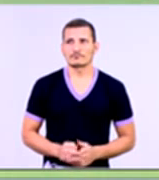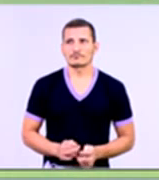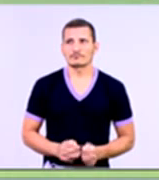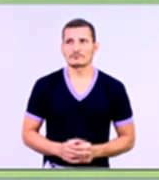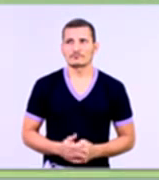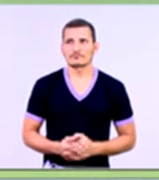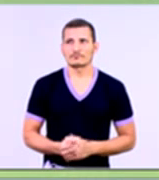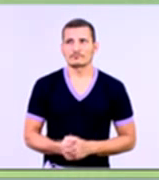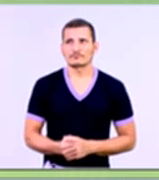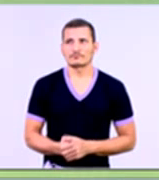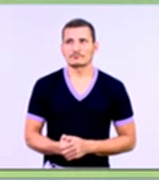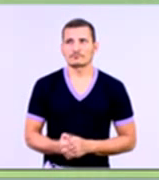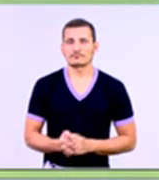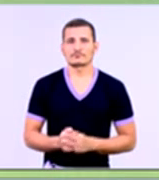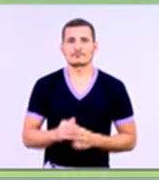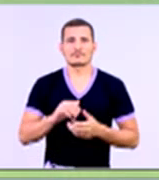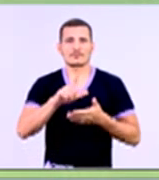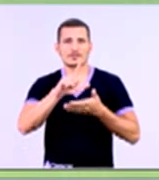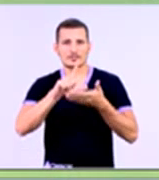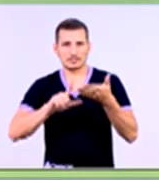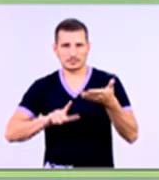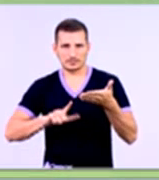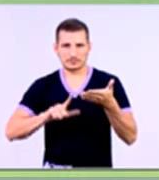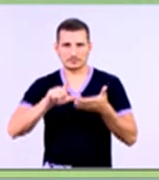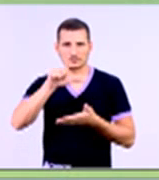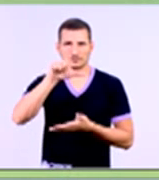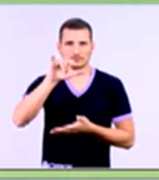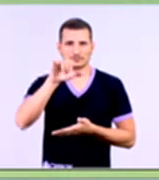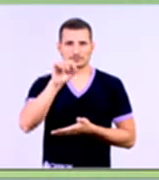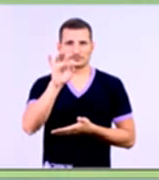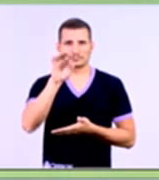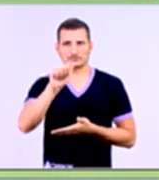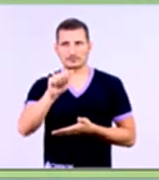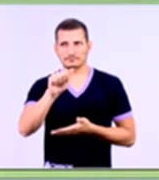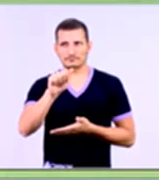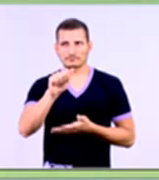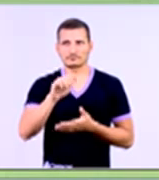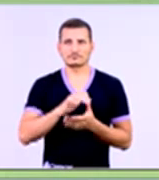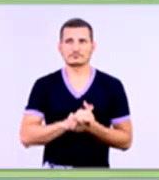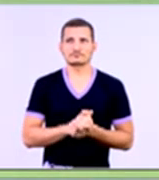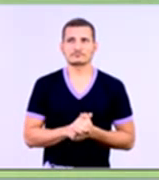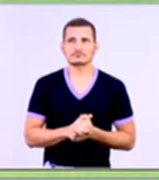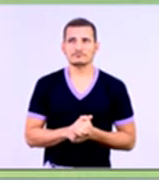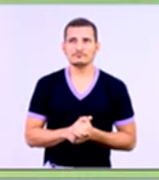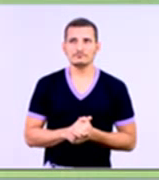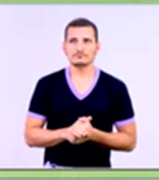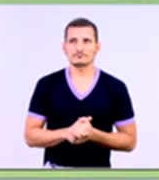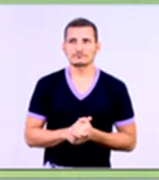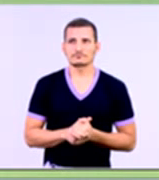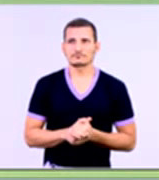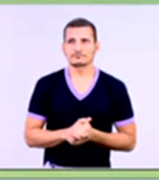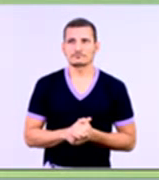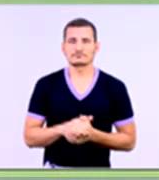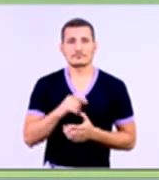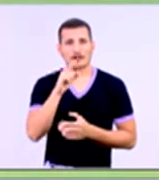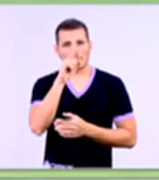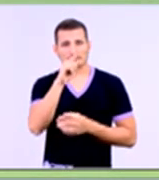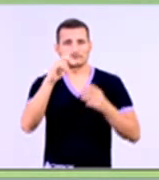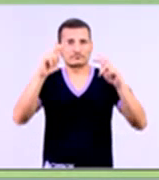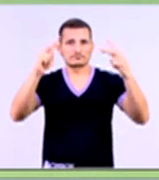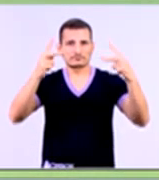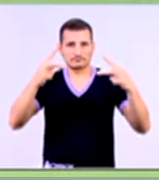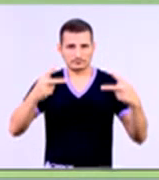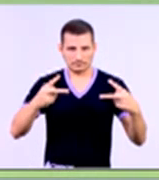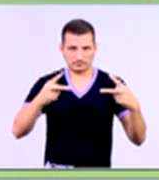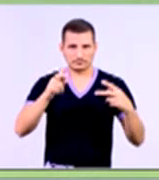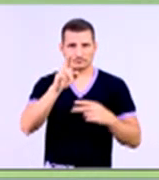Nós temos também listas sem Bootstrap. Observe bem, isso aqui é um LU de HTML. Um UL